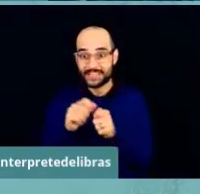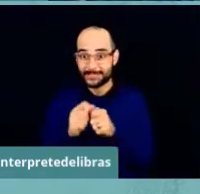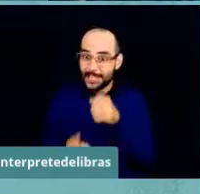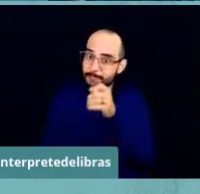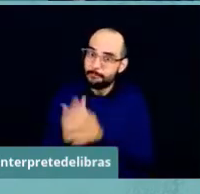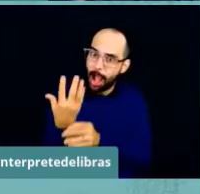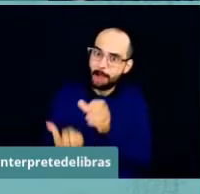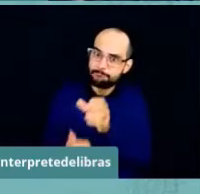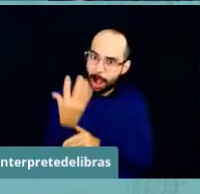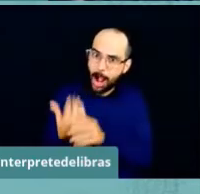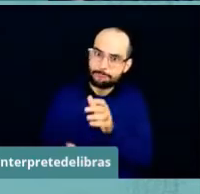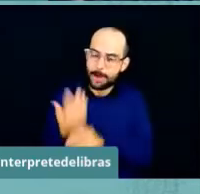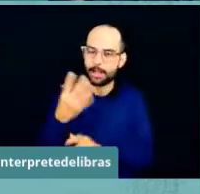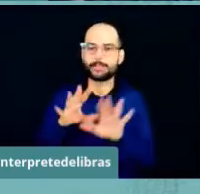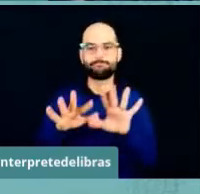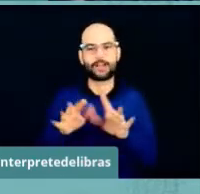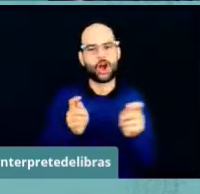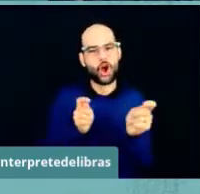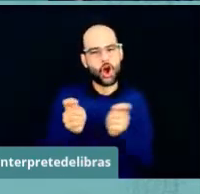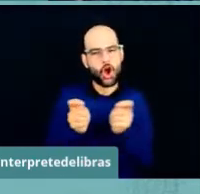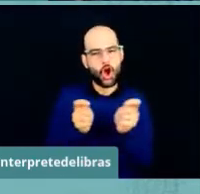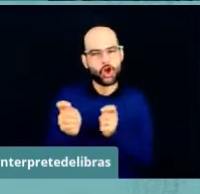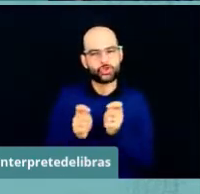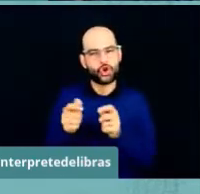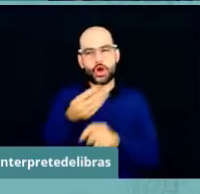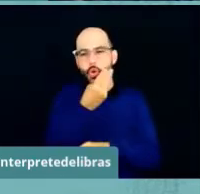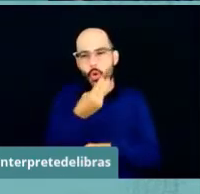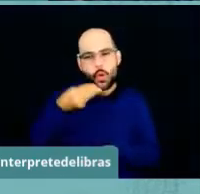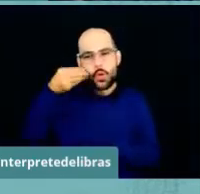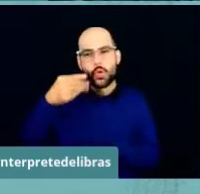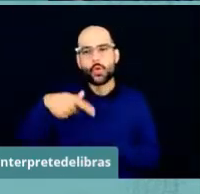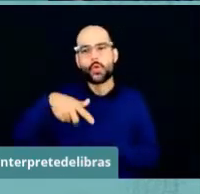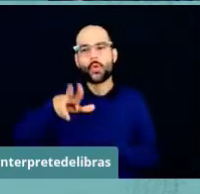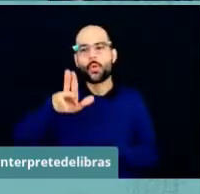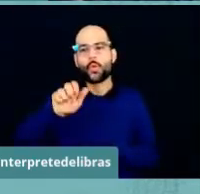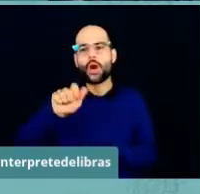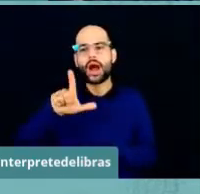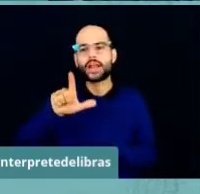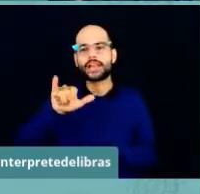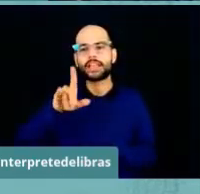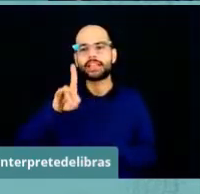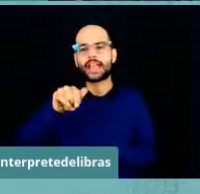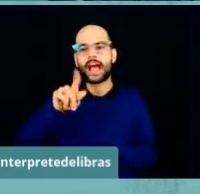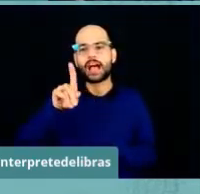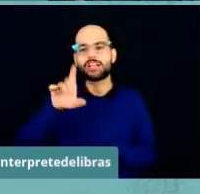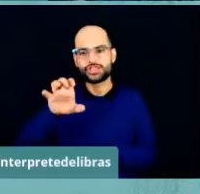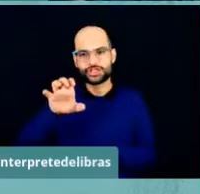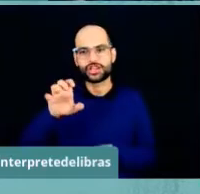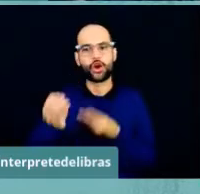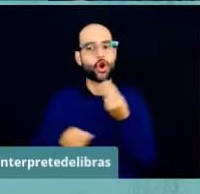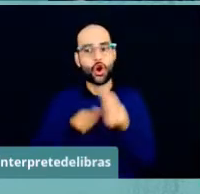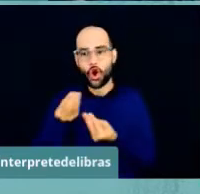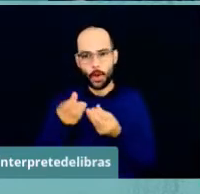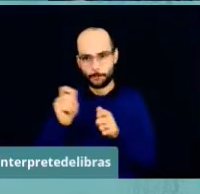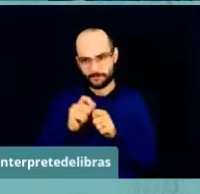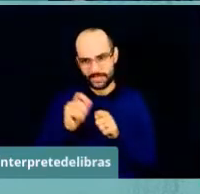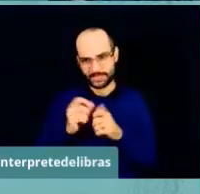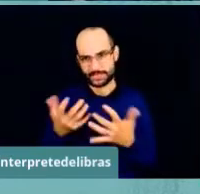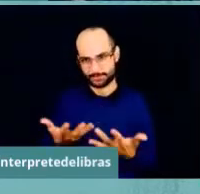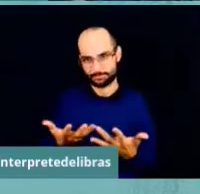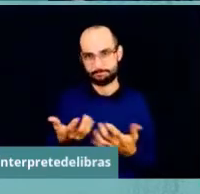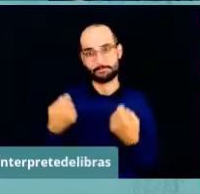de rígidos controles de qualidade. Então, toda a matéria-prima tem que ser feita produzida,